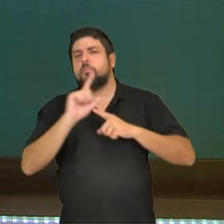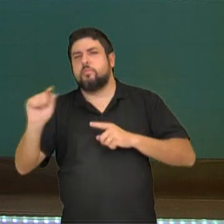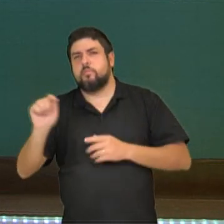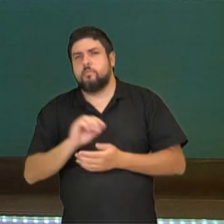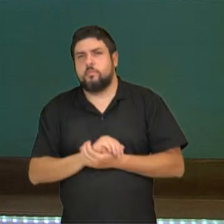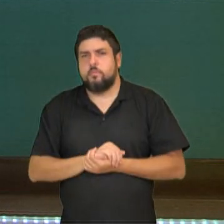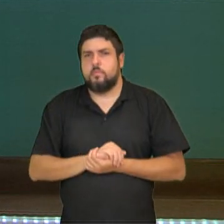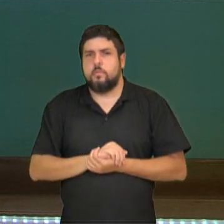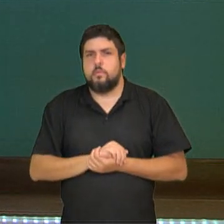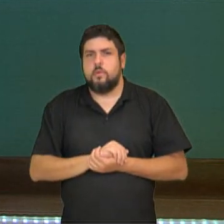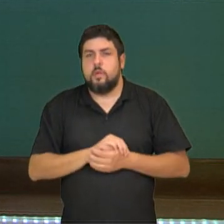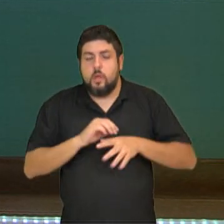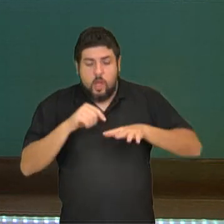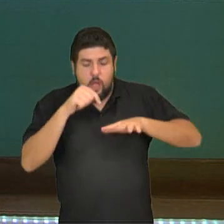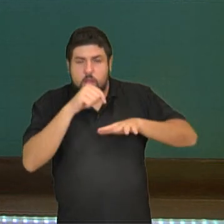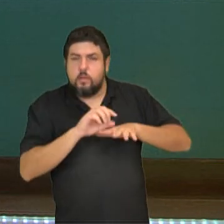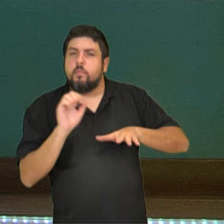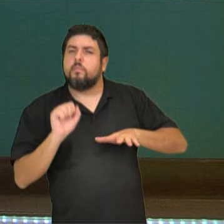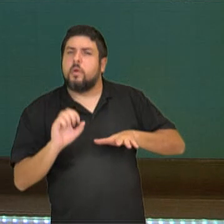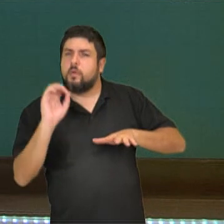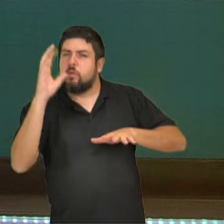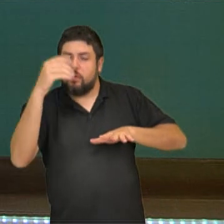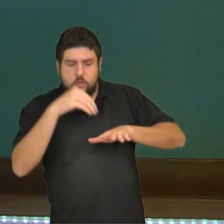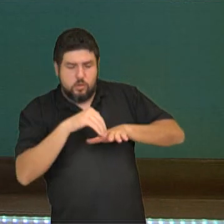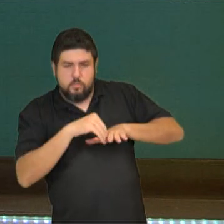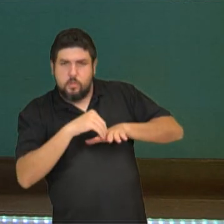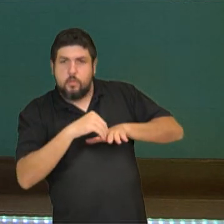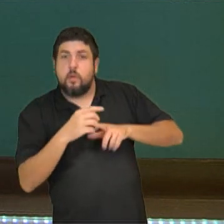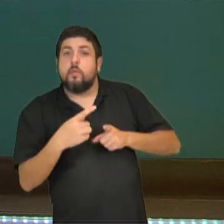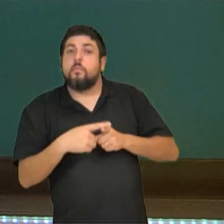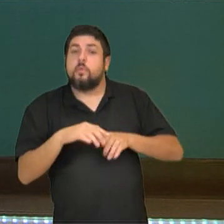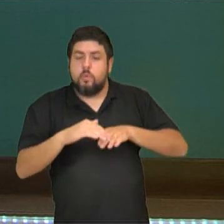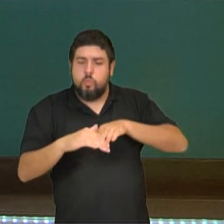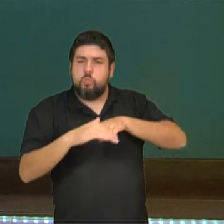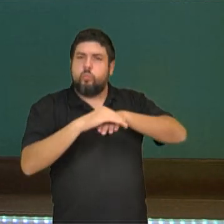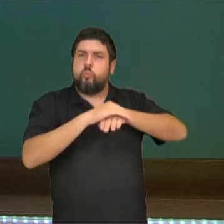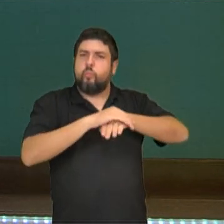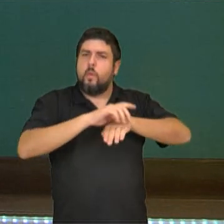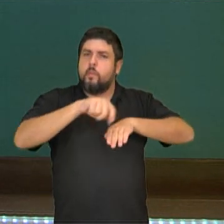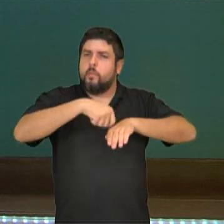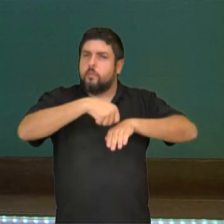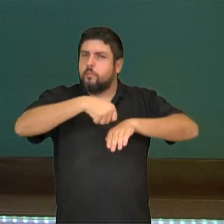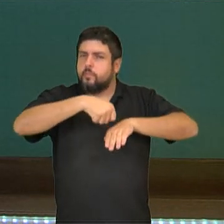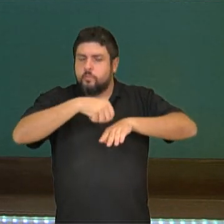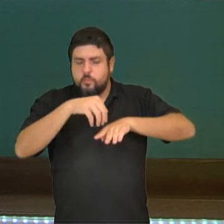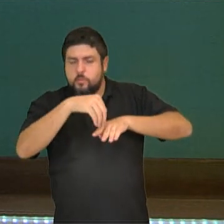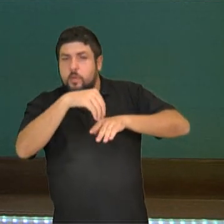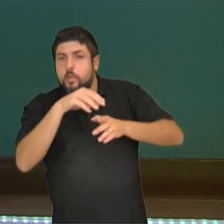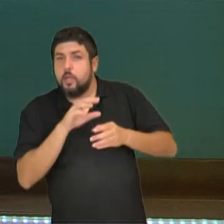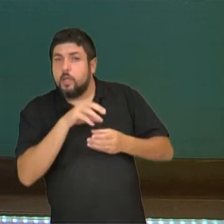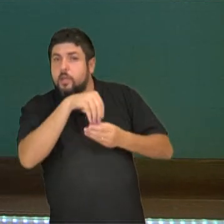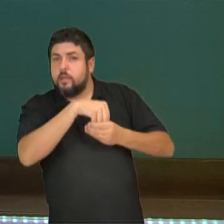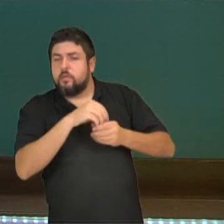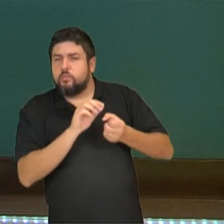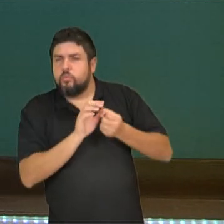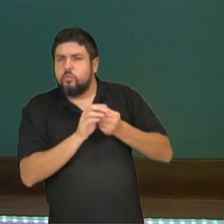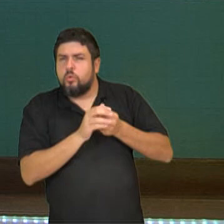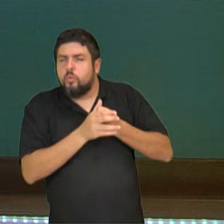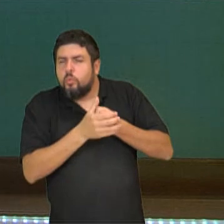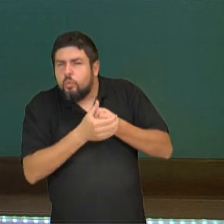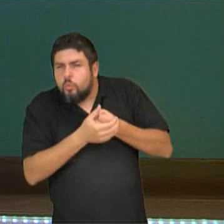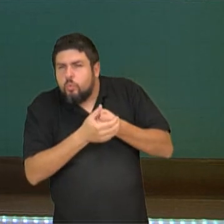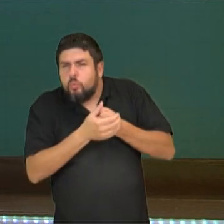desses dedos úmido, está escurinho porque está dentro do tênis, abafado, um local propício para a multiplicação